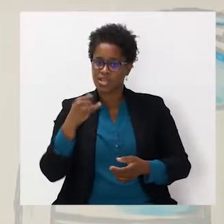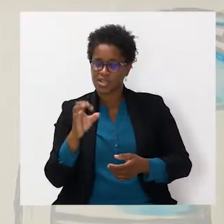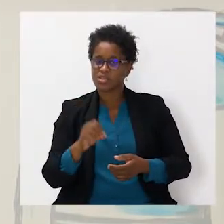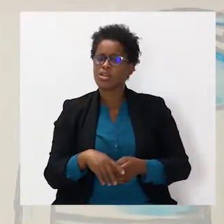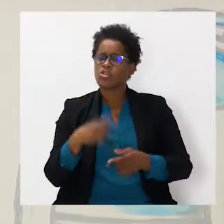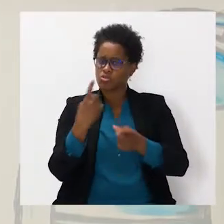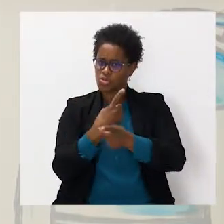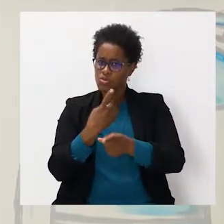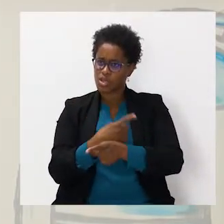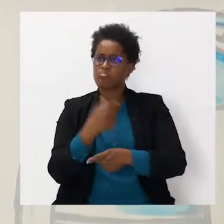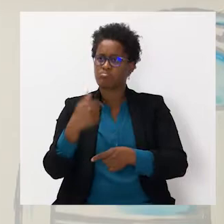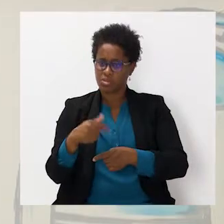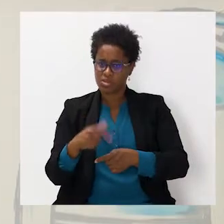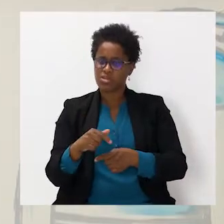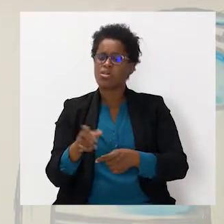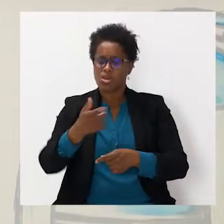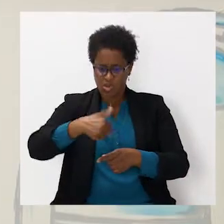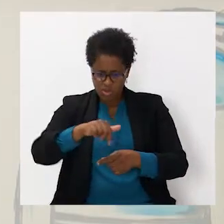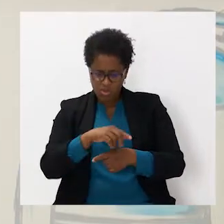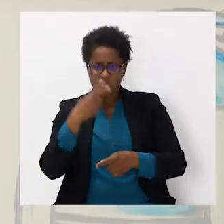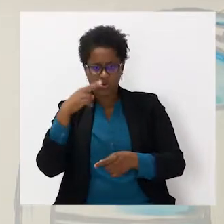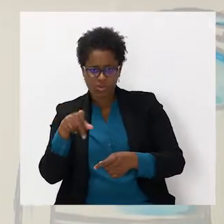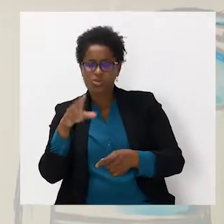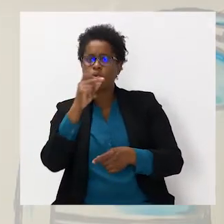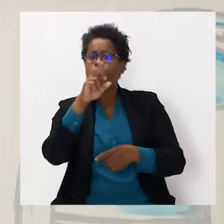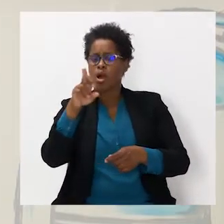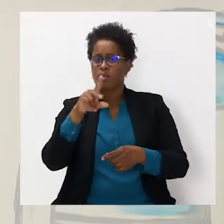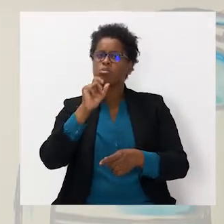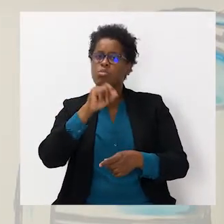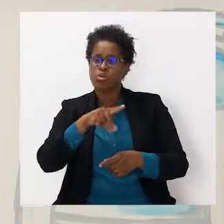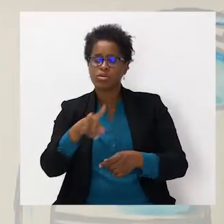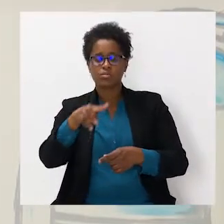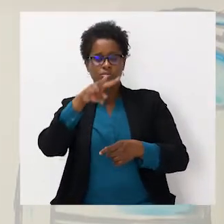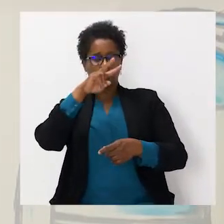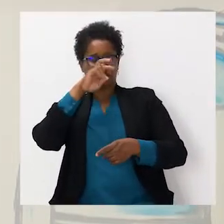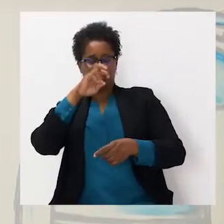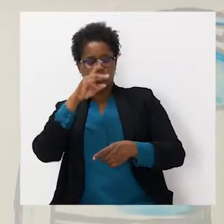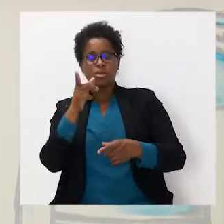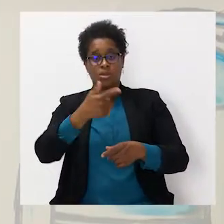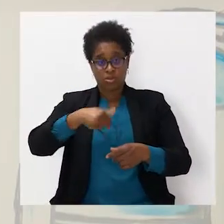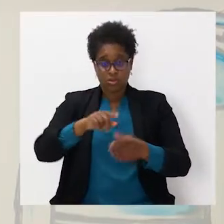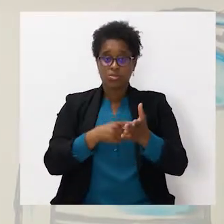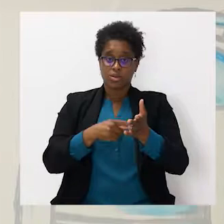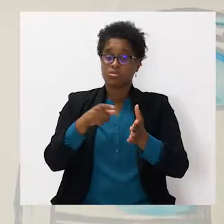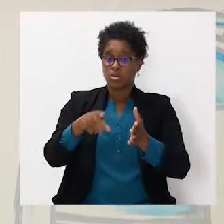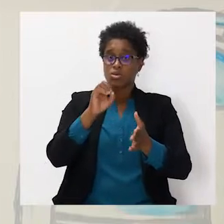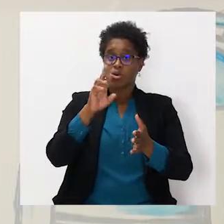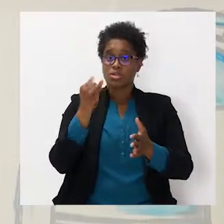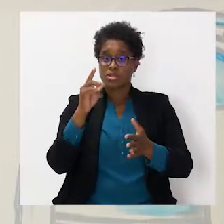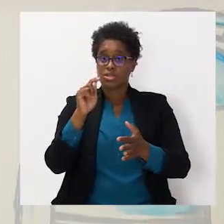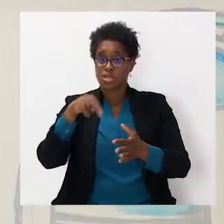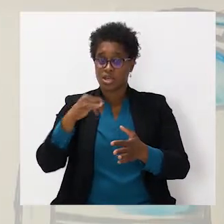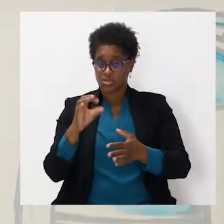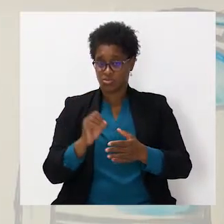uma substância que existe, que nós encontramos no ar. Para podermos respirar, precisamos desse